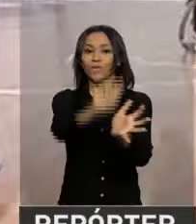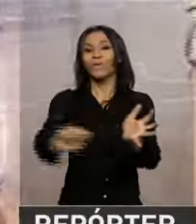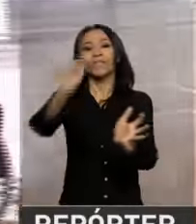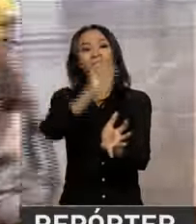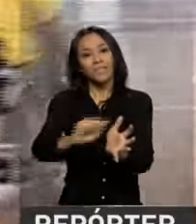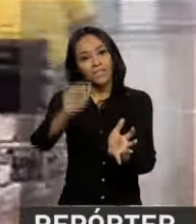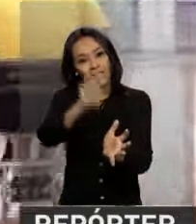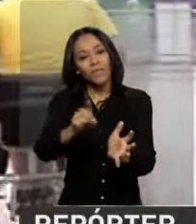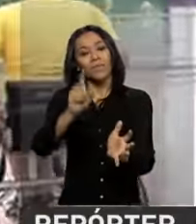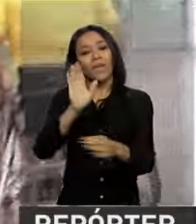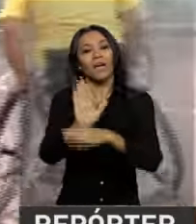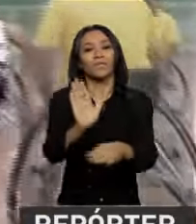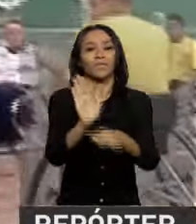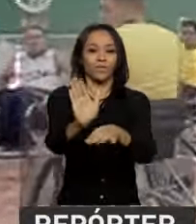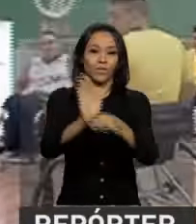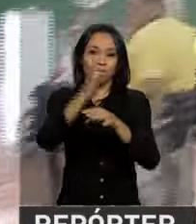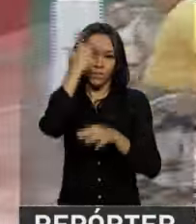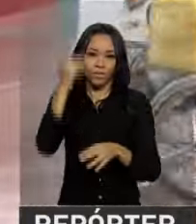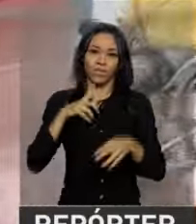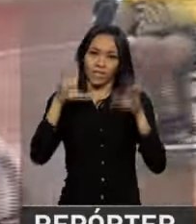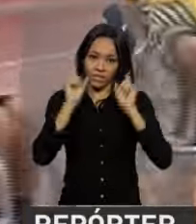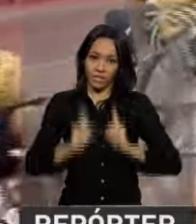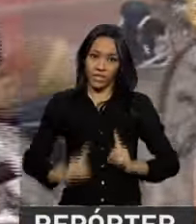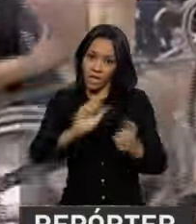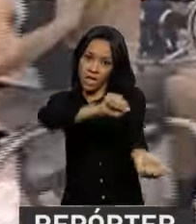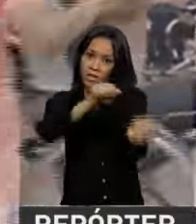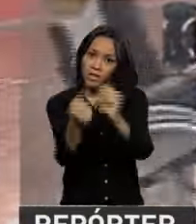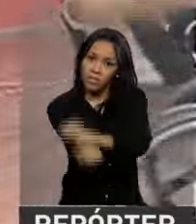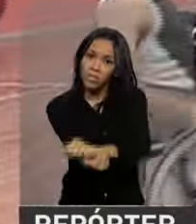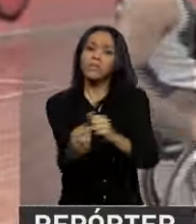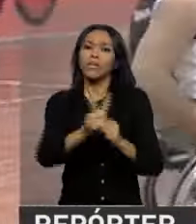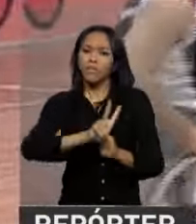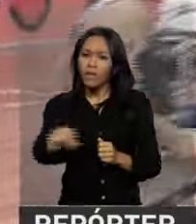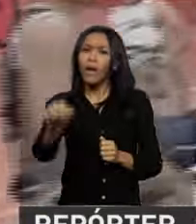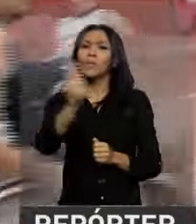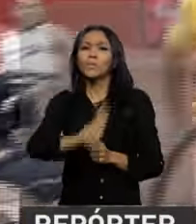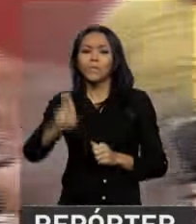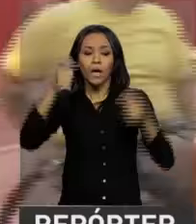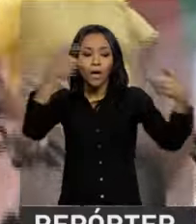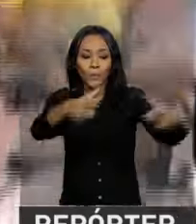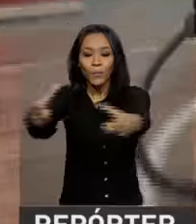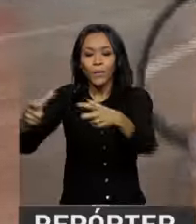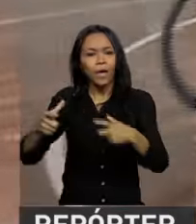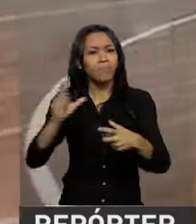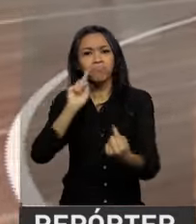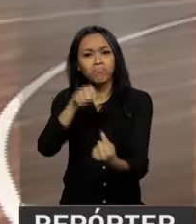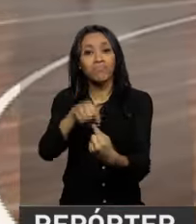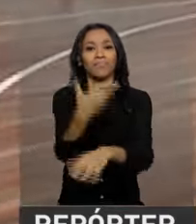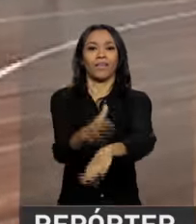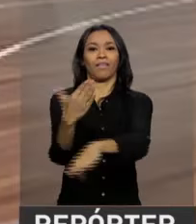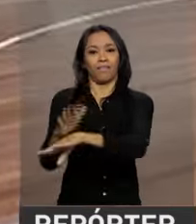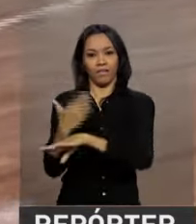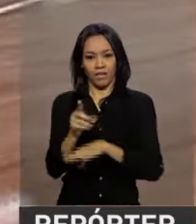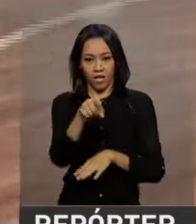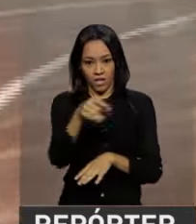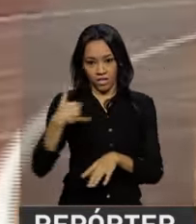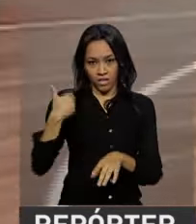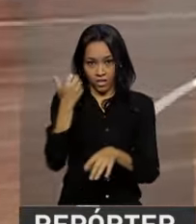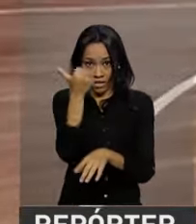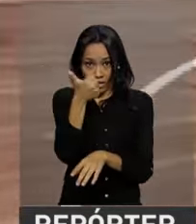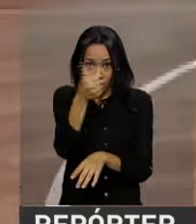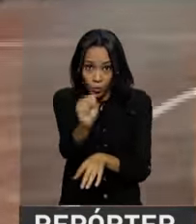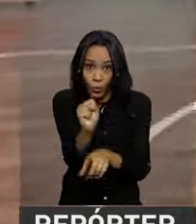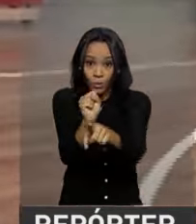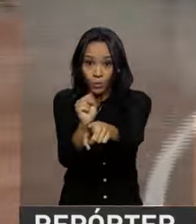trabalha com a reabilitação de pessoas com deficiência e também vão utilizar o local para treinos. Valci, de 18 anos, é uma